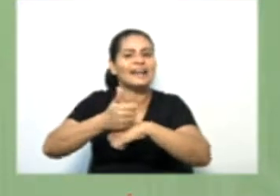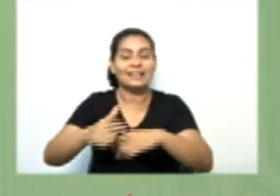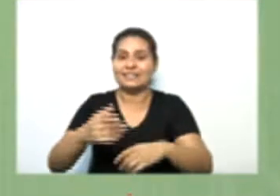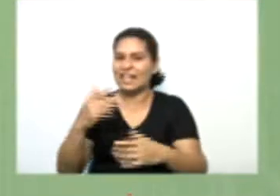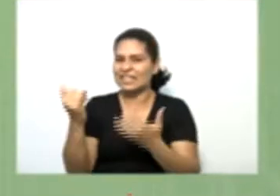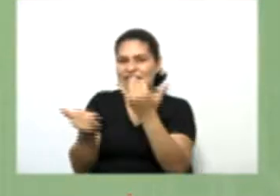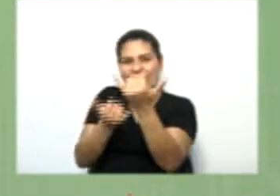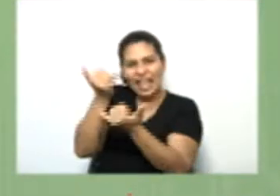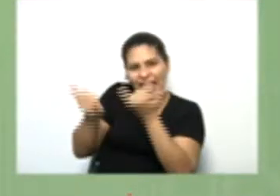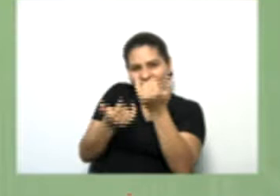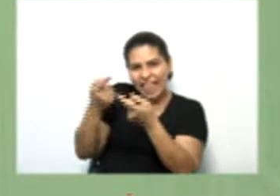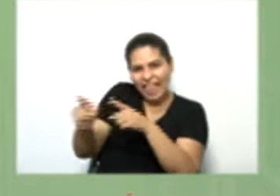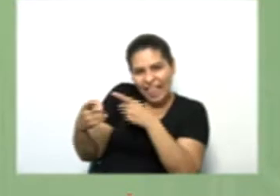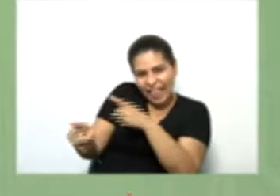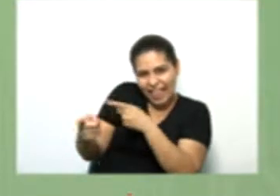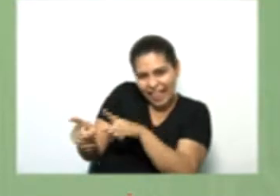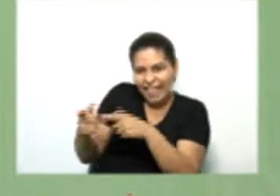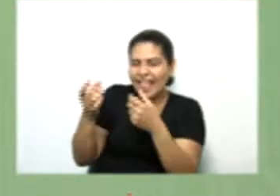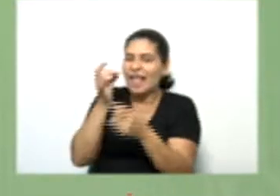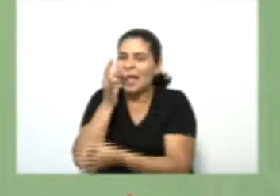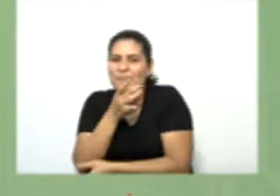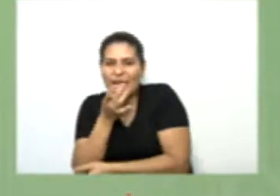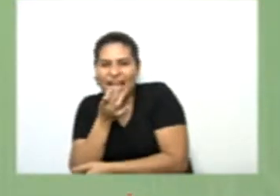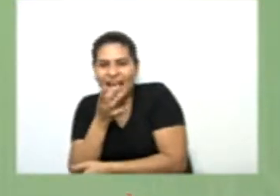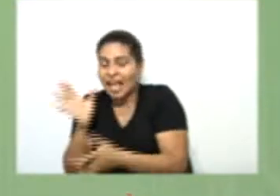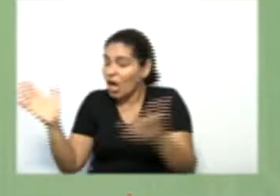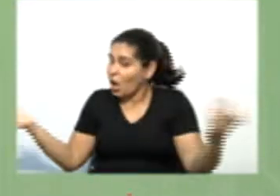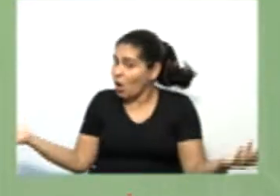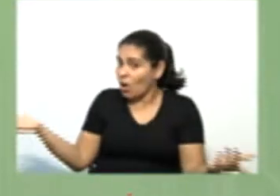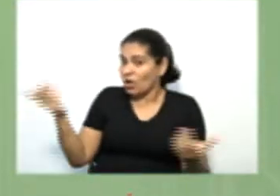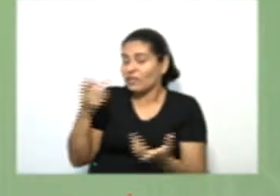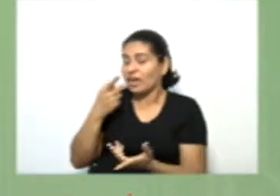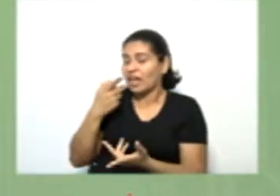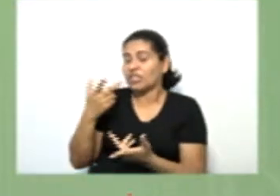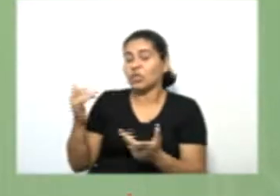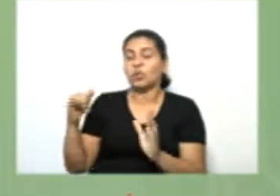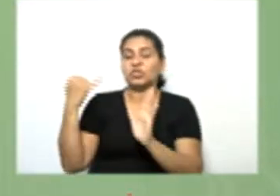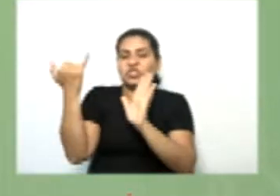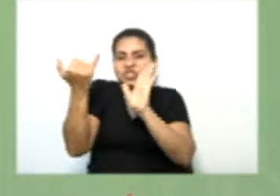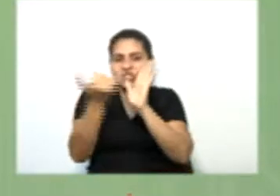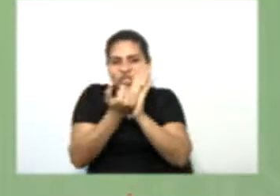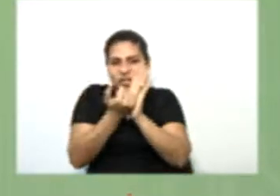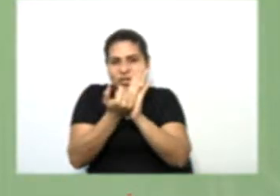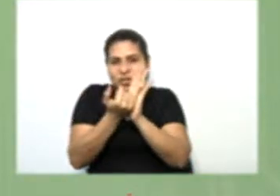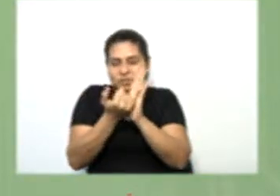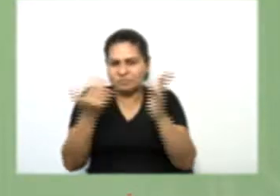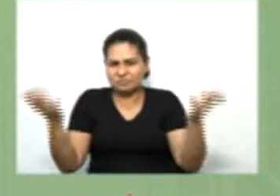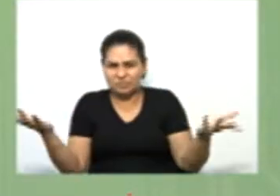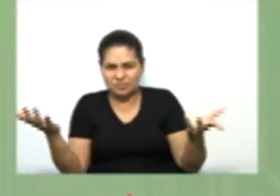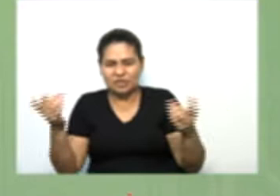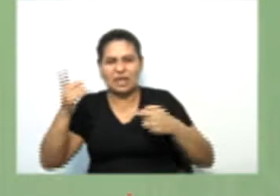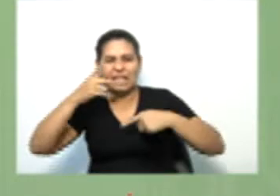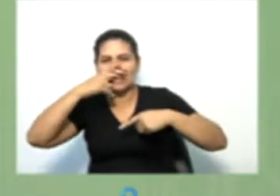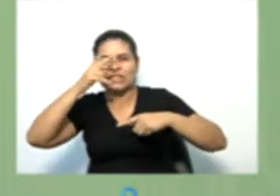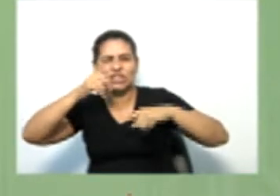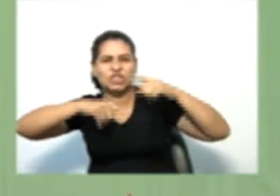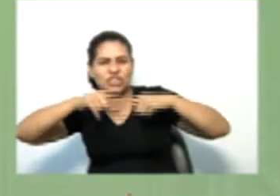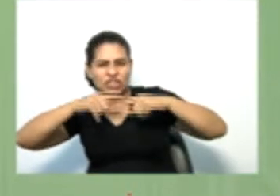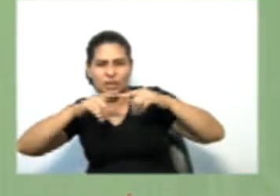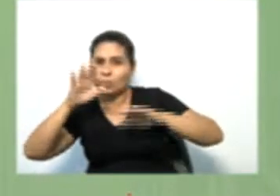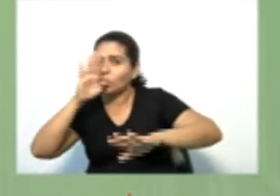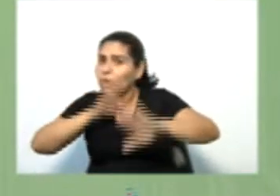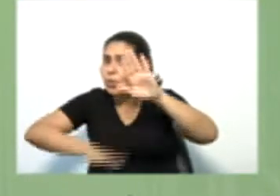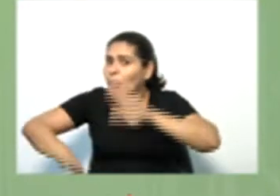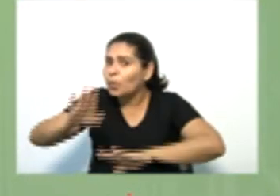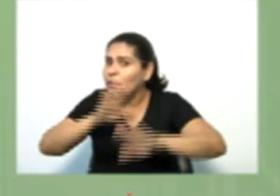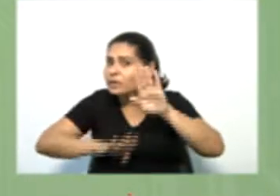com brincadeiras, piadinhas ou abusar de trejeitos, tudo bem? Muito cuidado